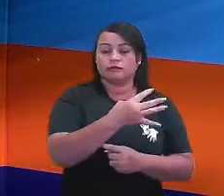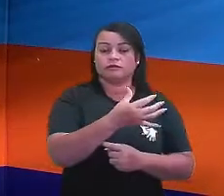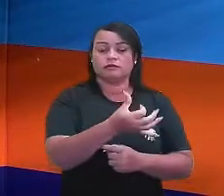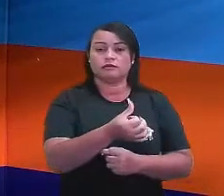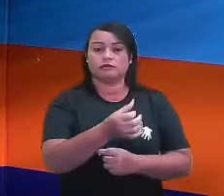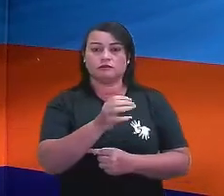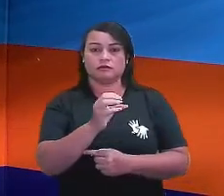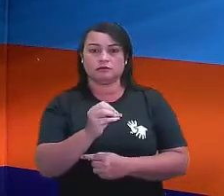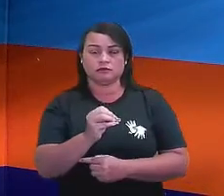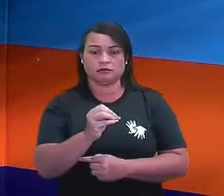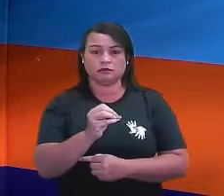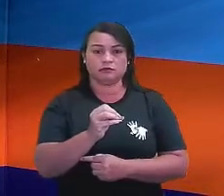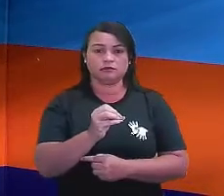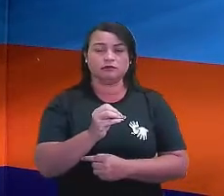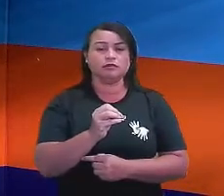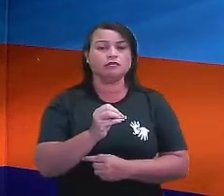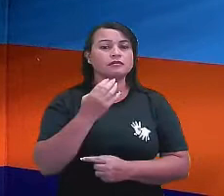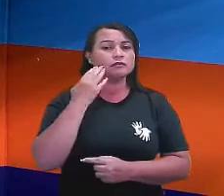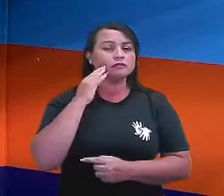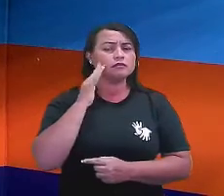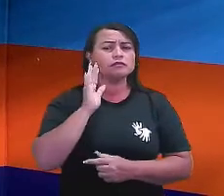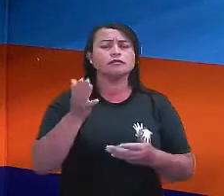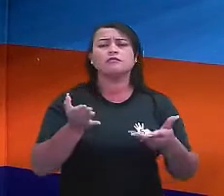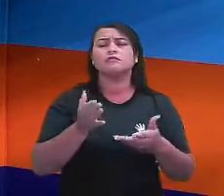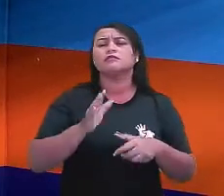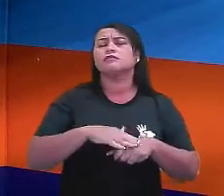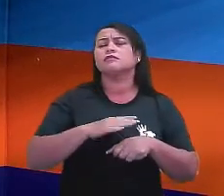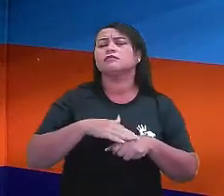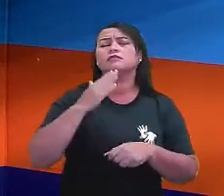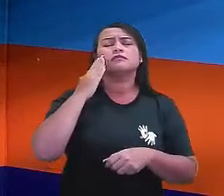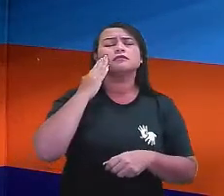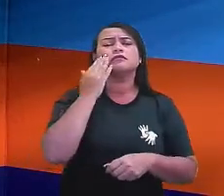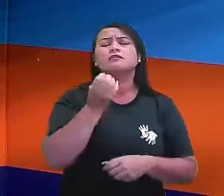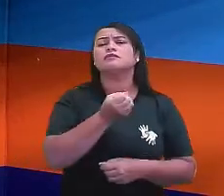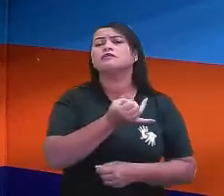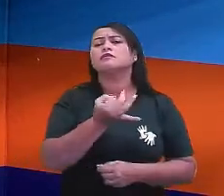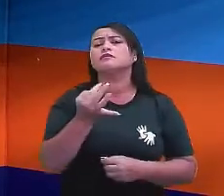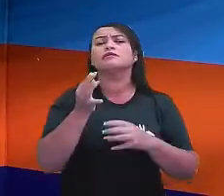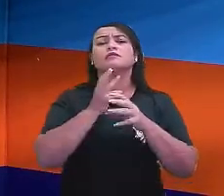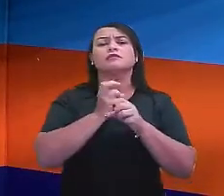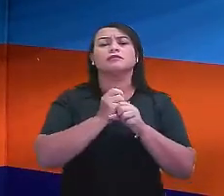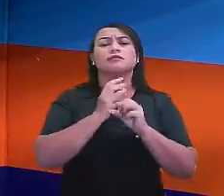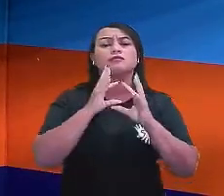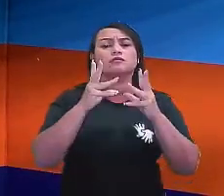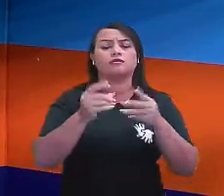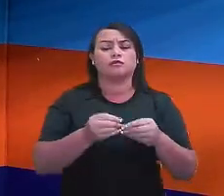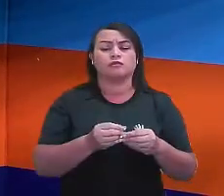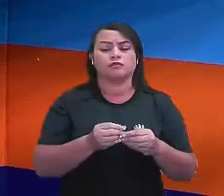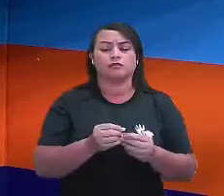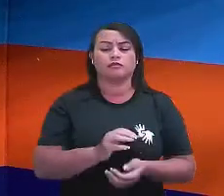460 salgadinhos. E agora eu quero saber quanto tem ao todo. Então, eu vou pegar